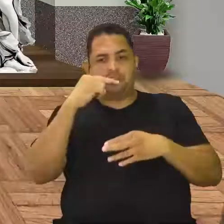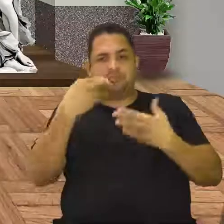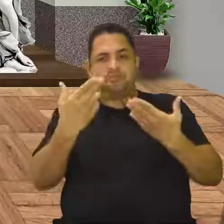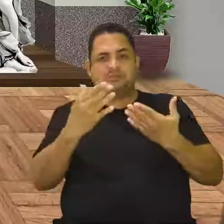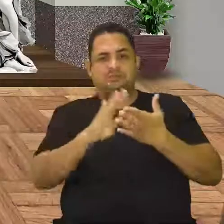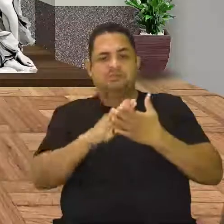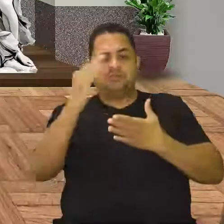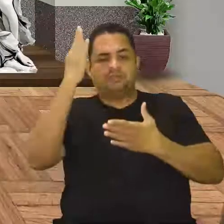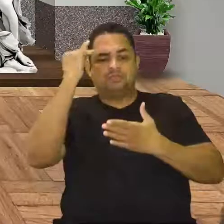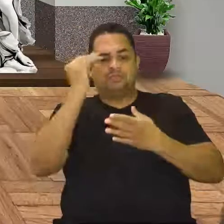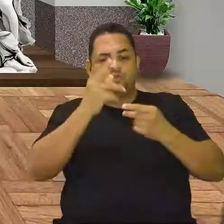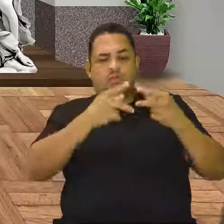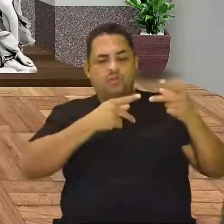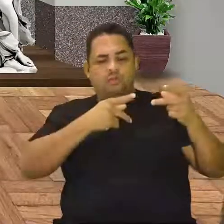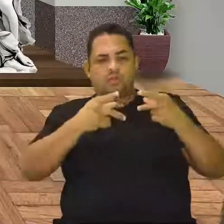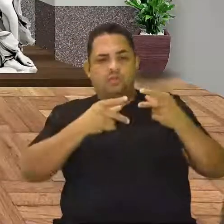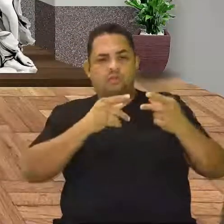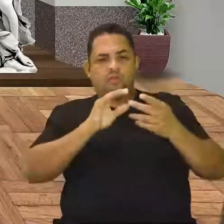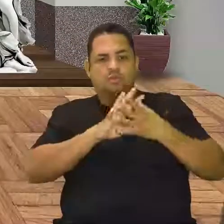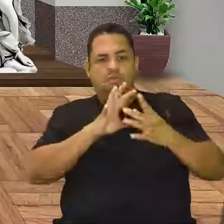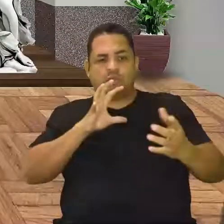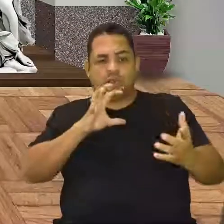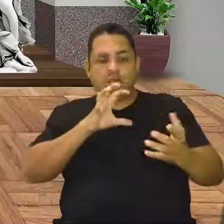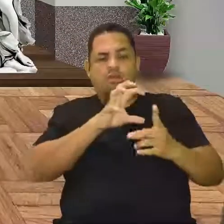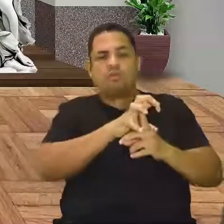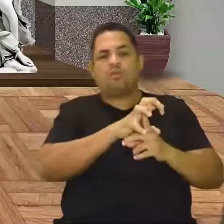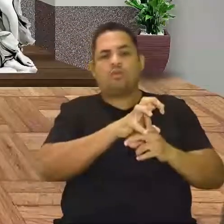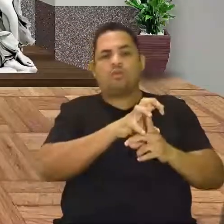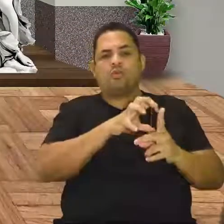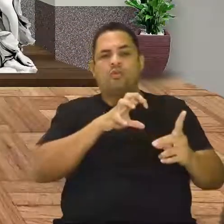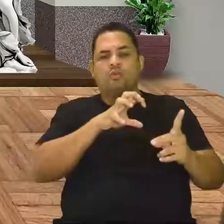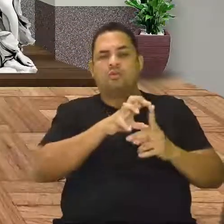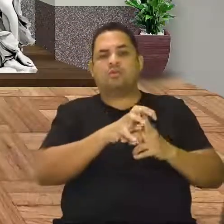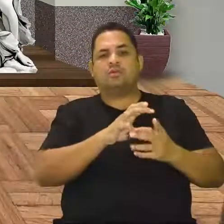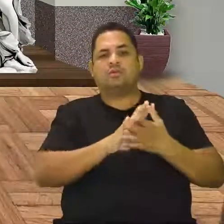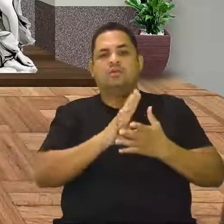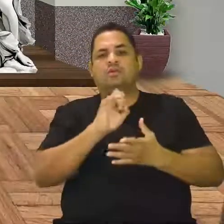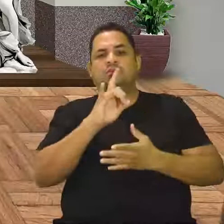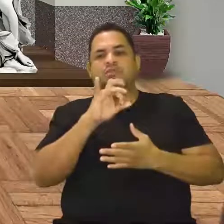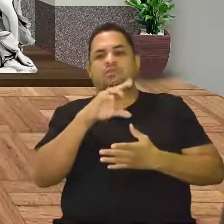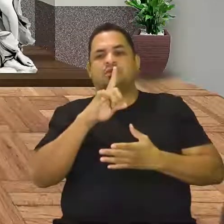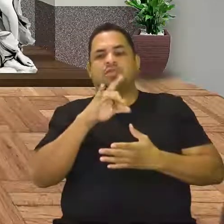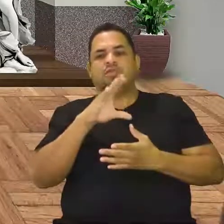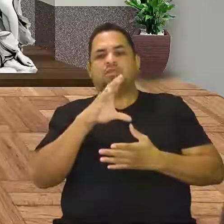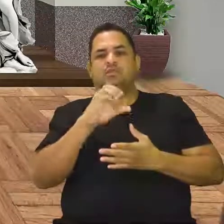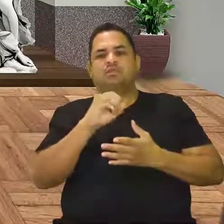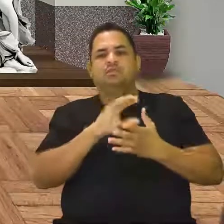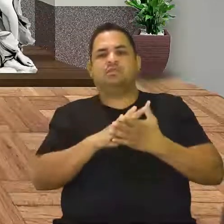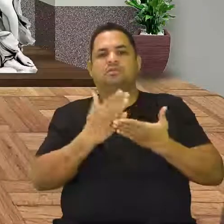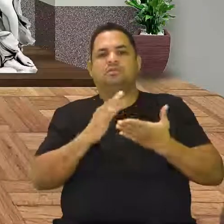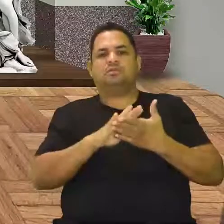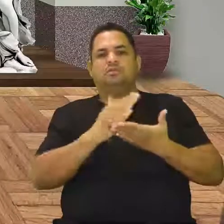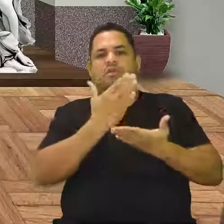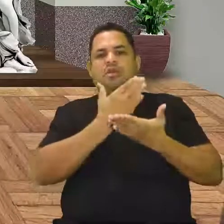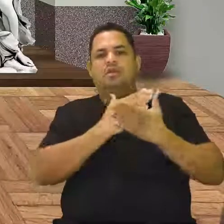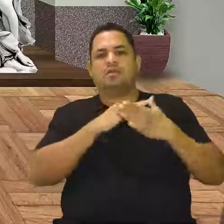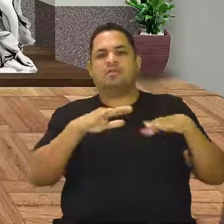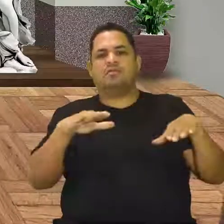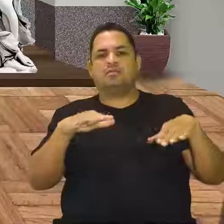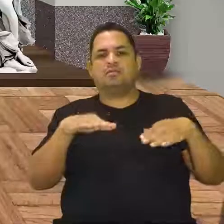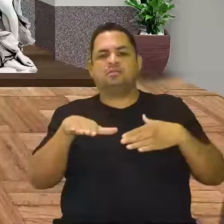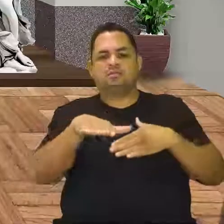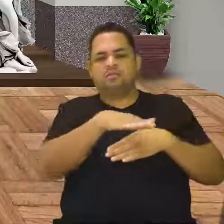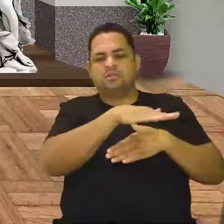planos que Hitler iria invadir estar em Stalingrado e para varrer